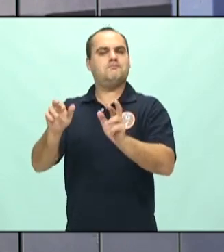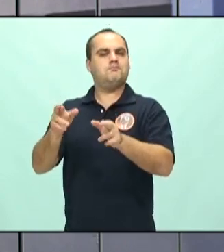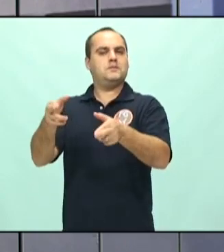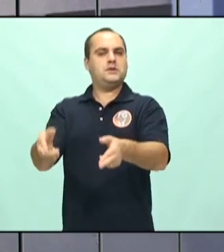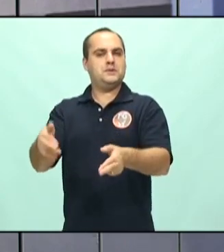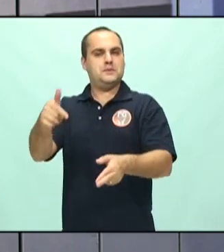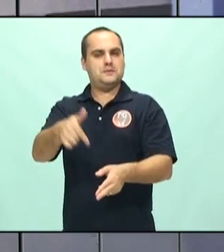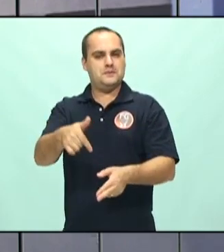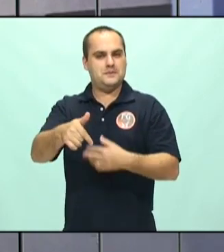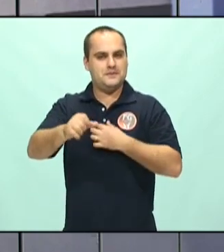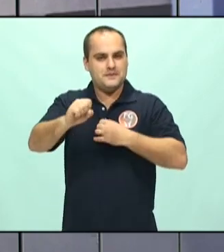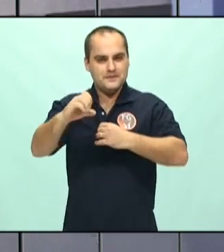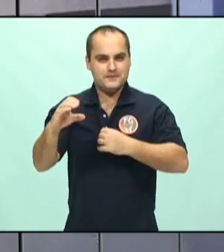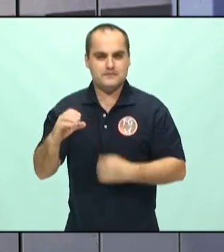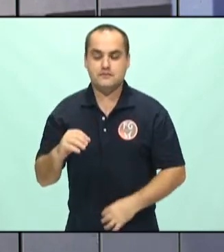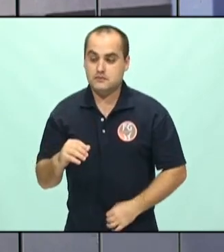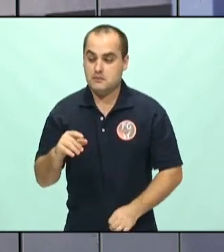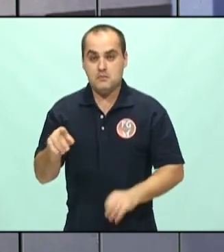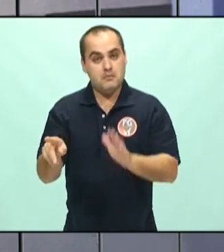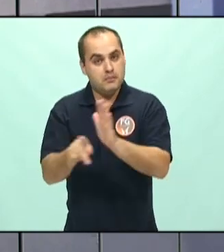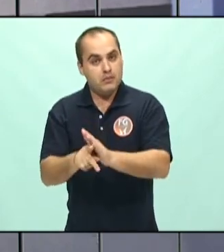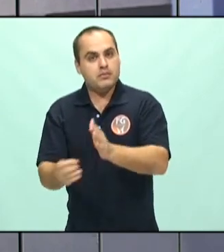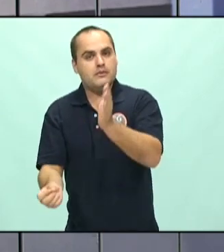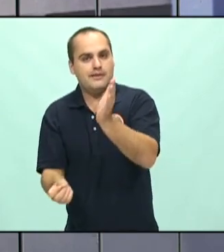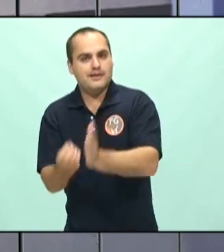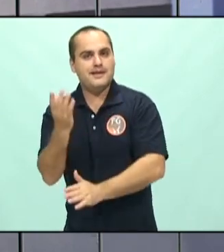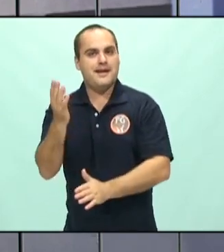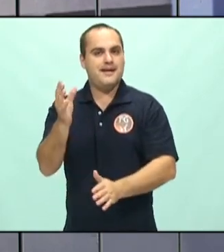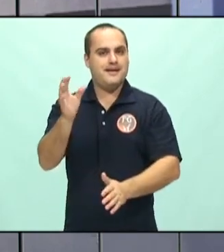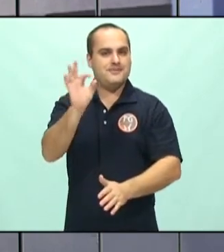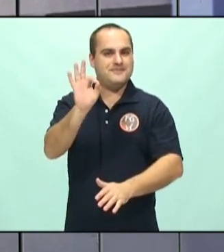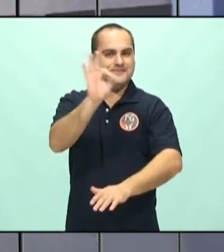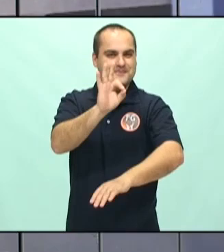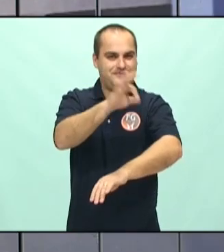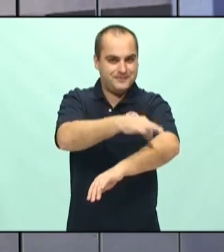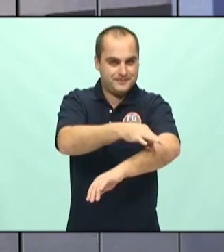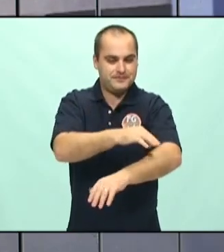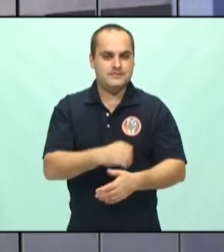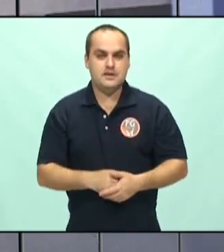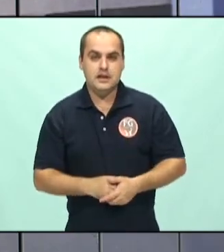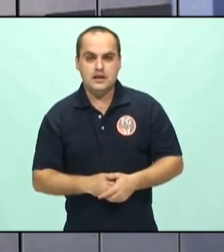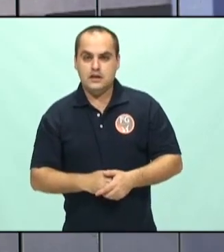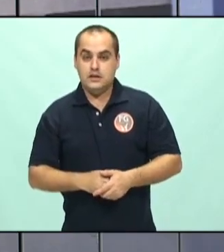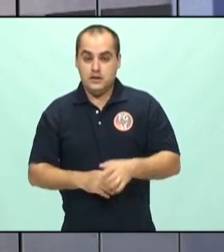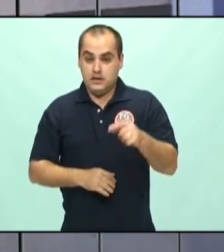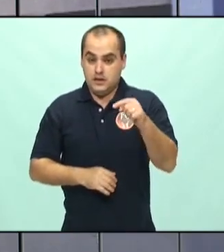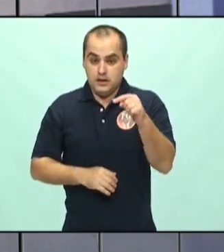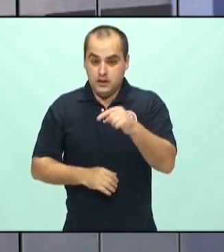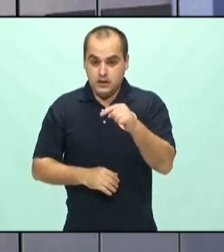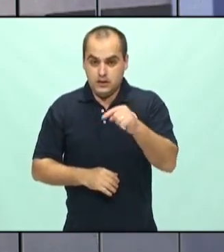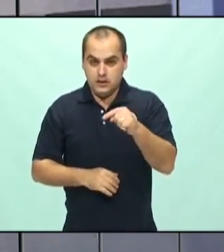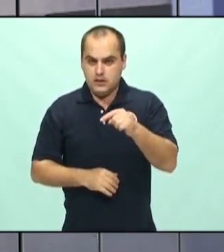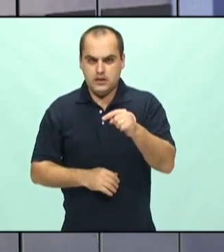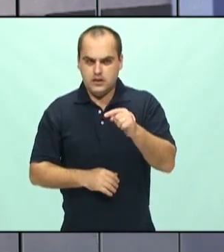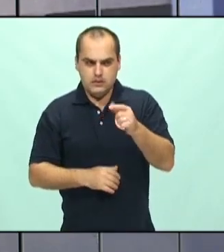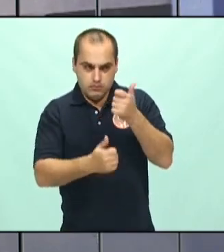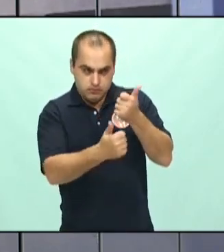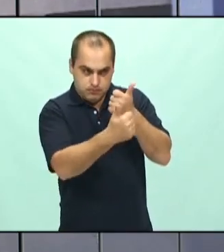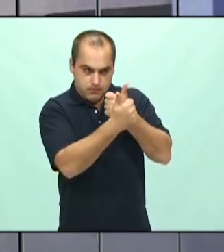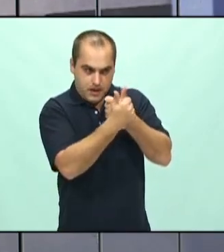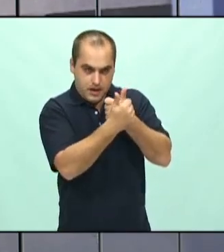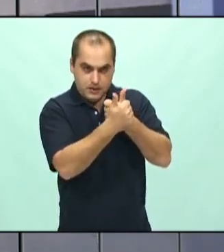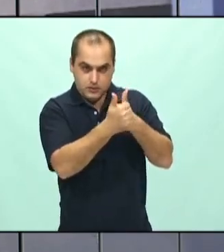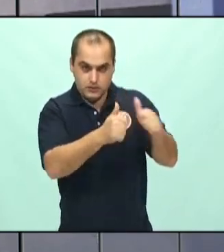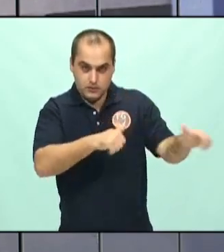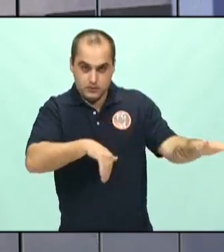sentido de da criação das abelhas é é uma rota eu sempre digo isso aqui é da beira da praia aqui é